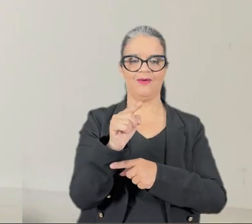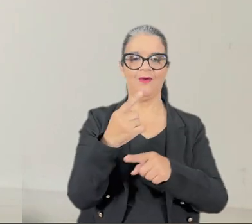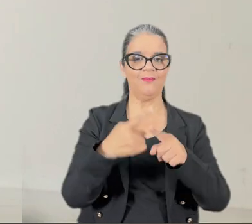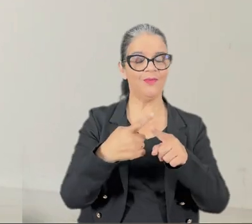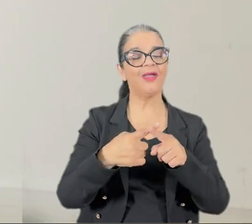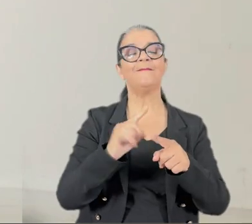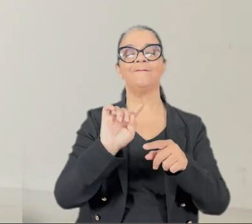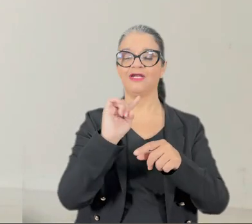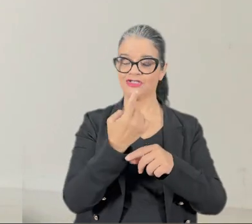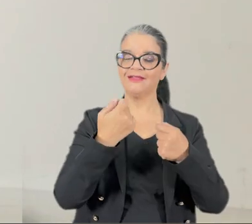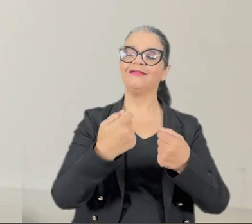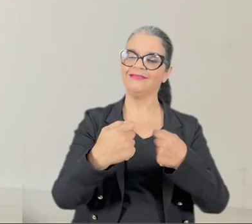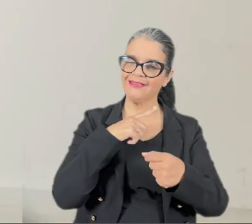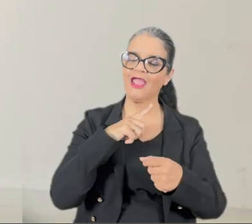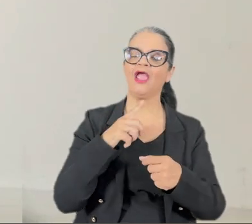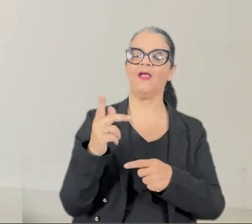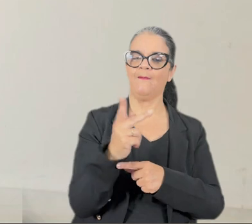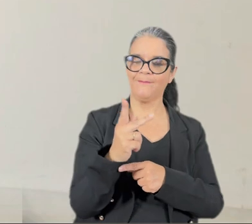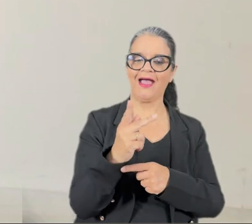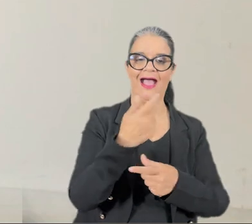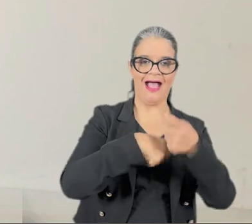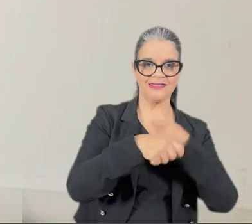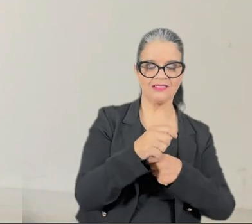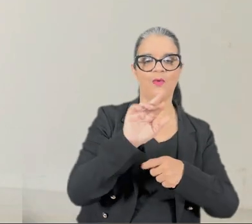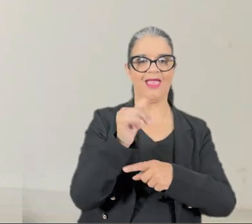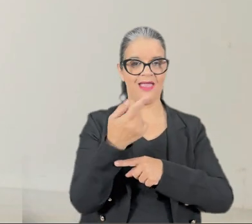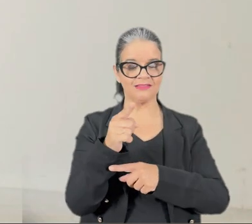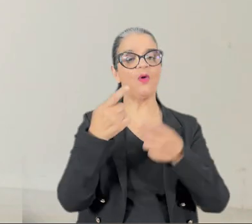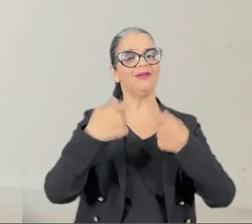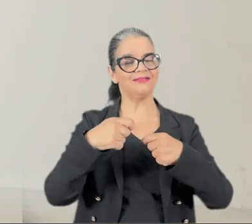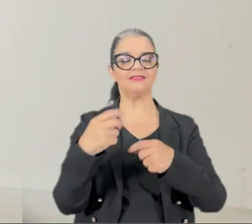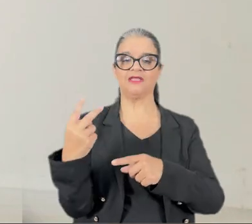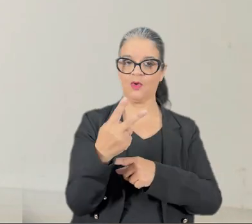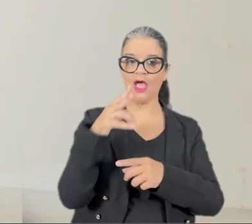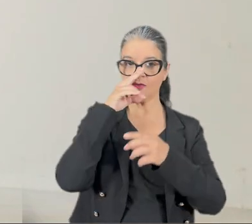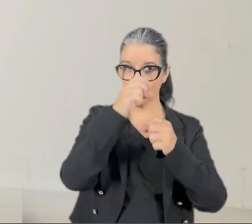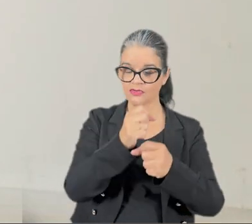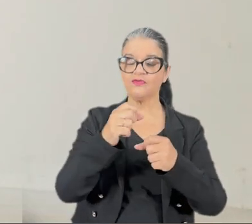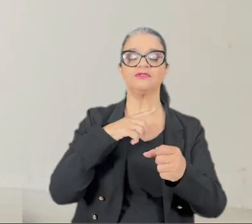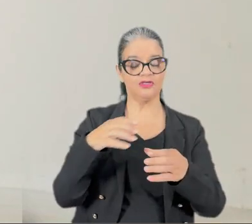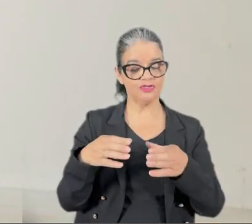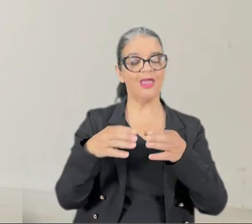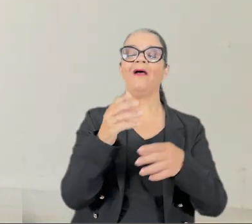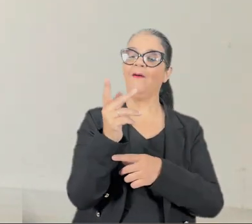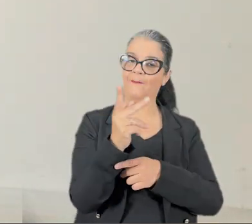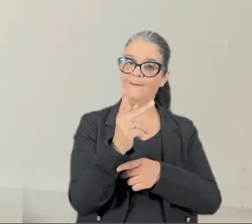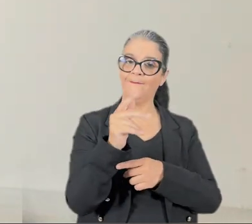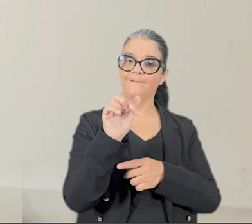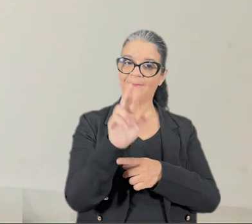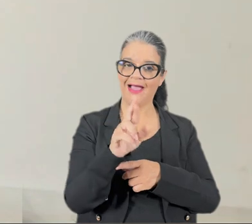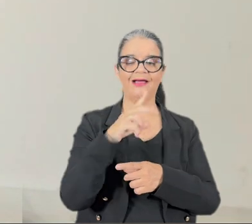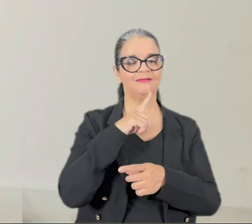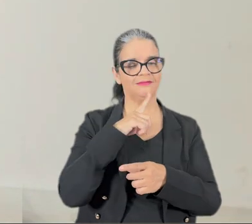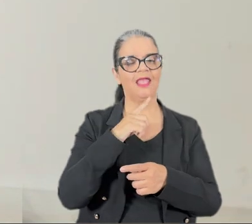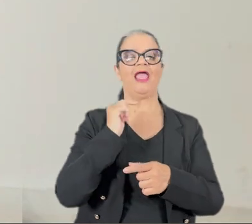que a gente tenha um par de ação e reação, é necessário que as duas forças que compõem o par